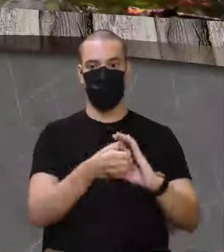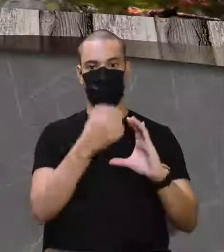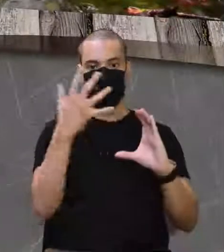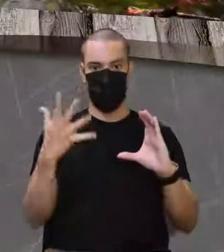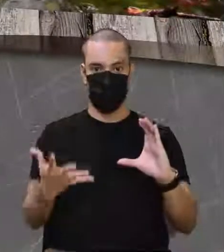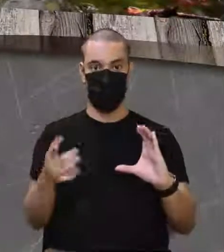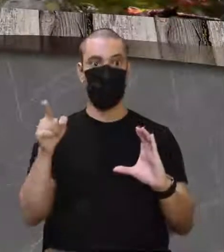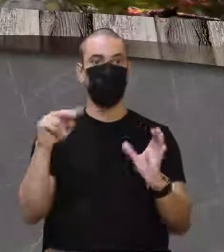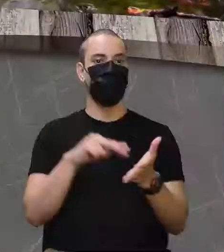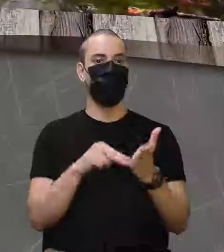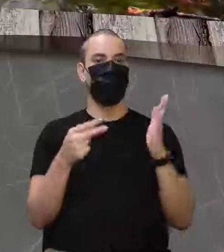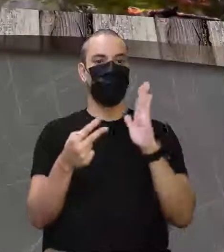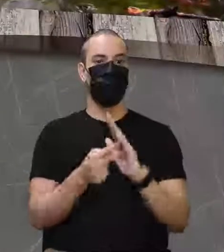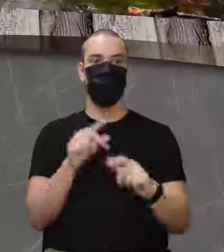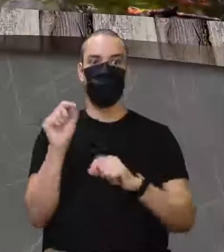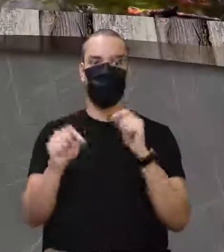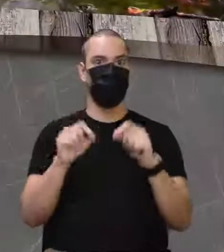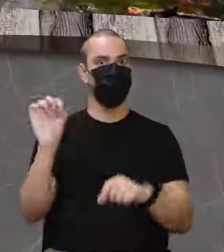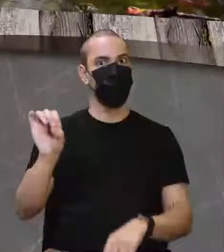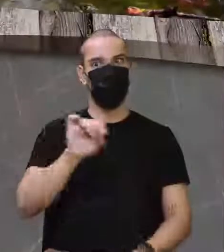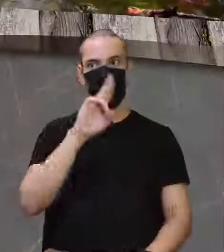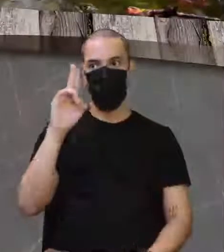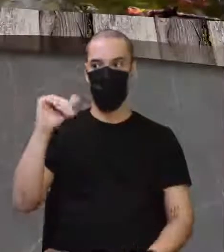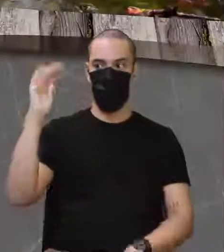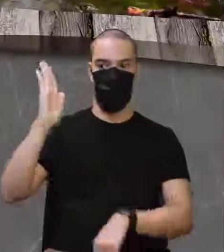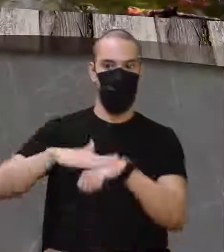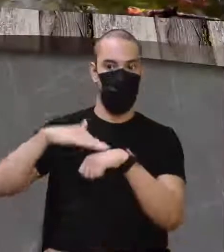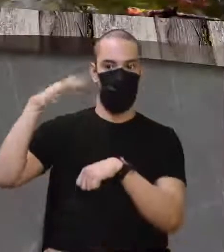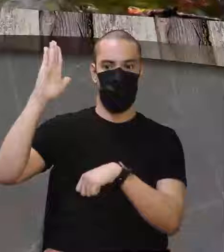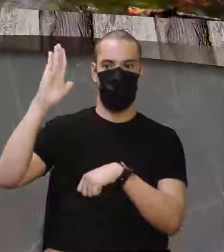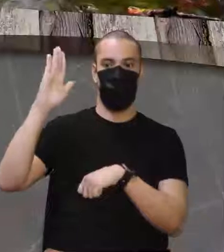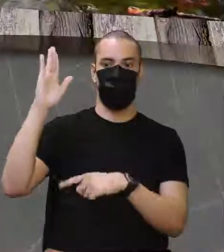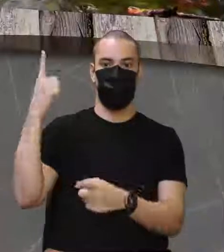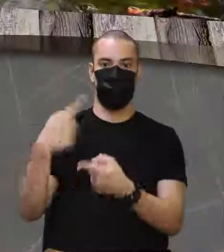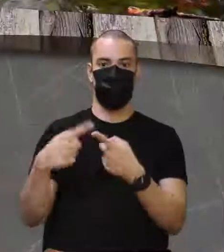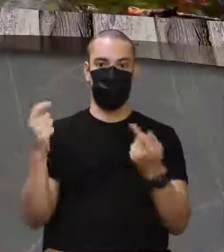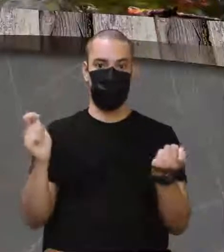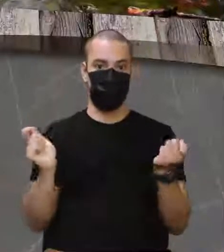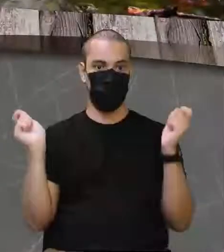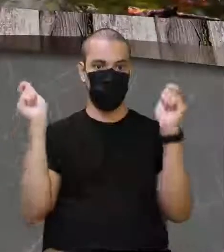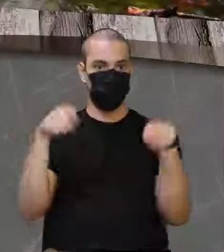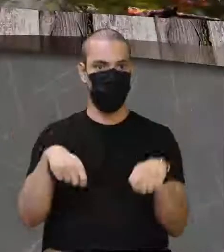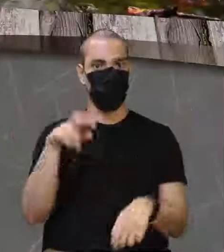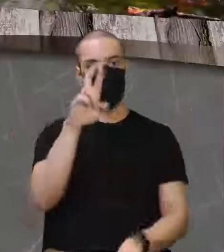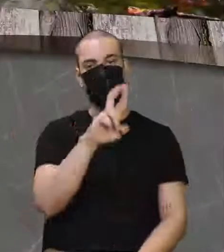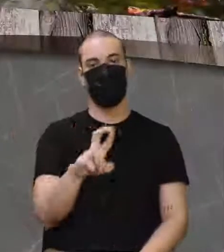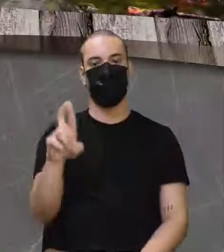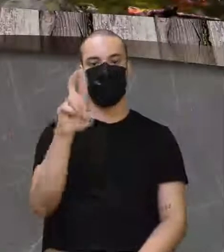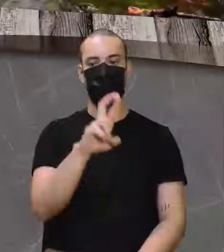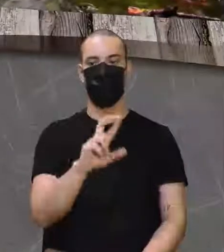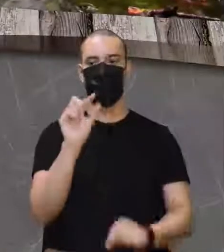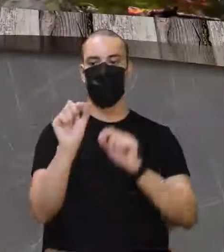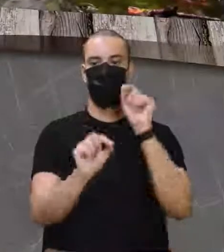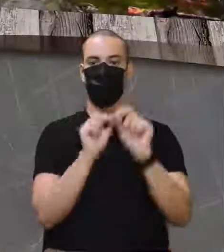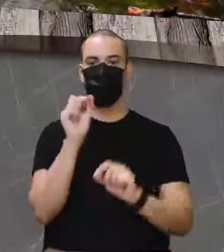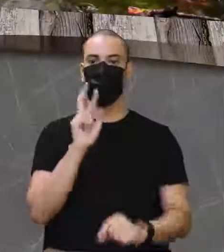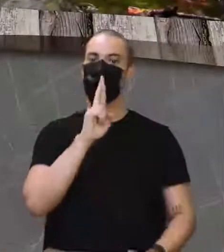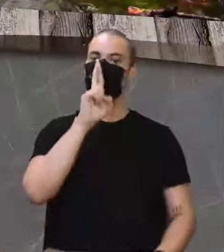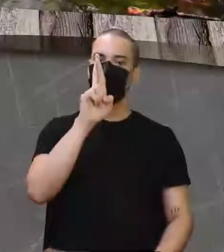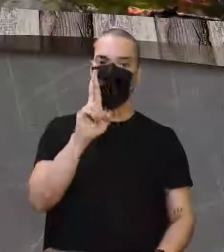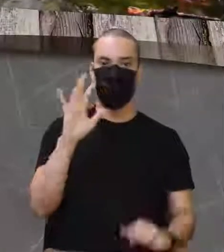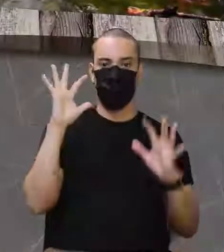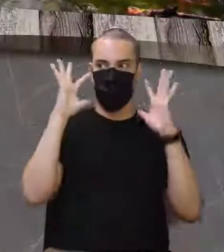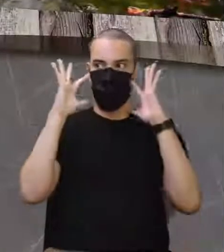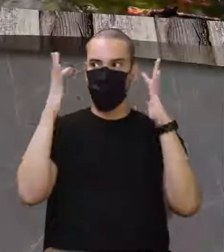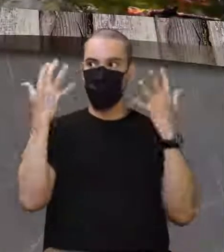E isso serve como base ou mais, né? Você vai ter o mesmo mecanismo de observação ou de resolução